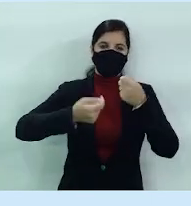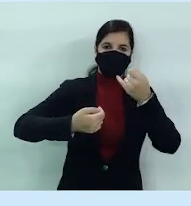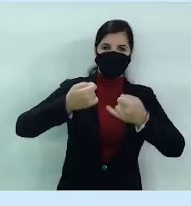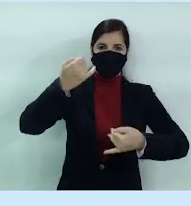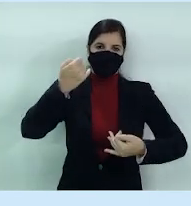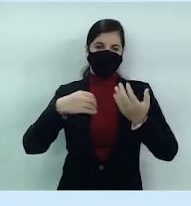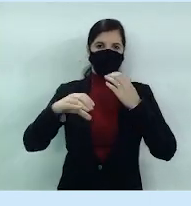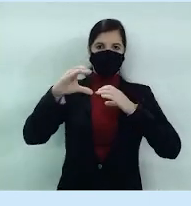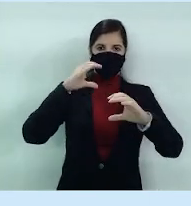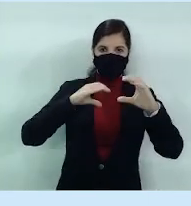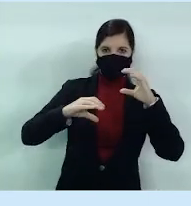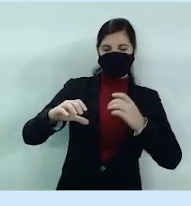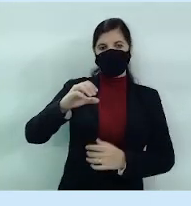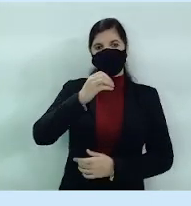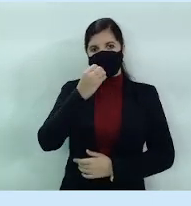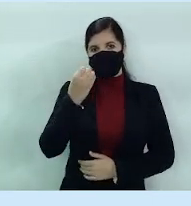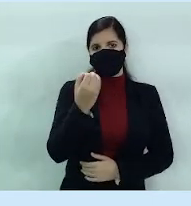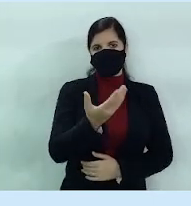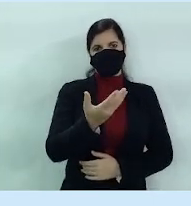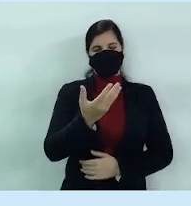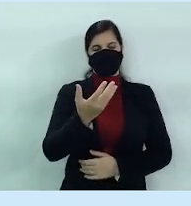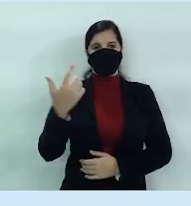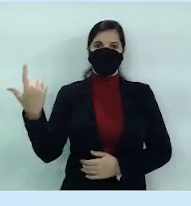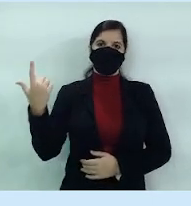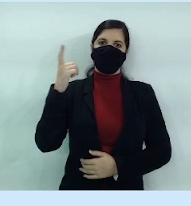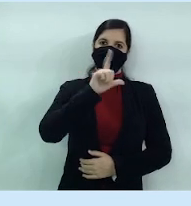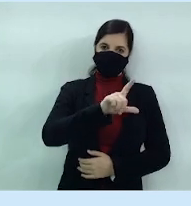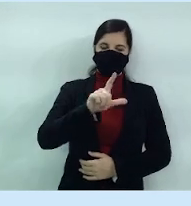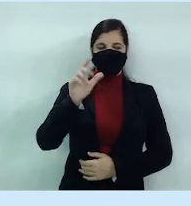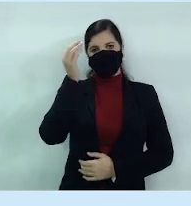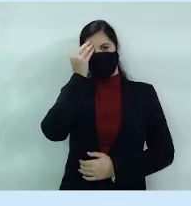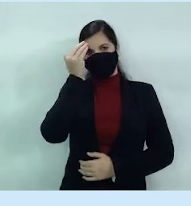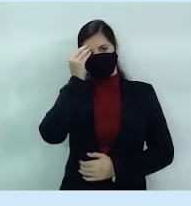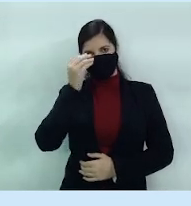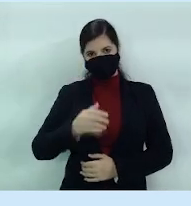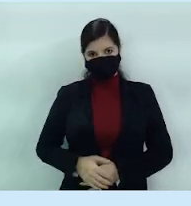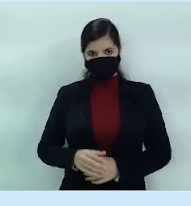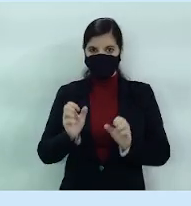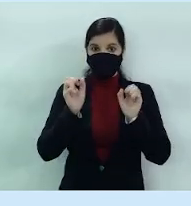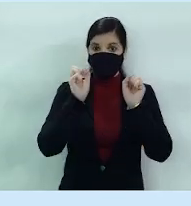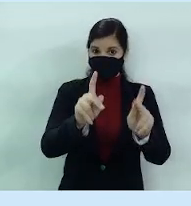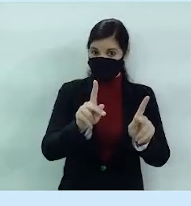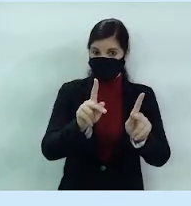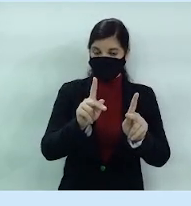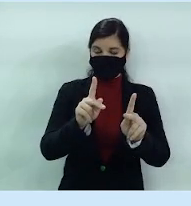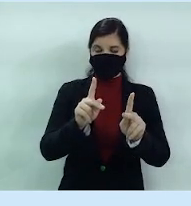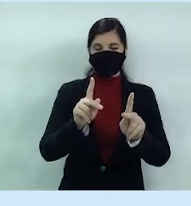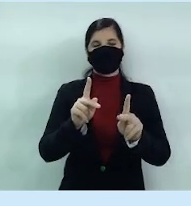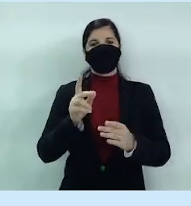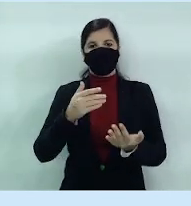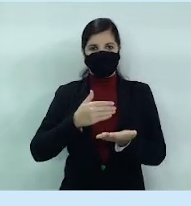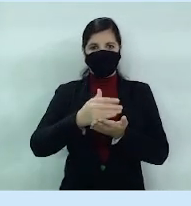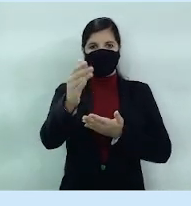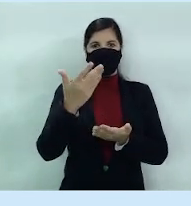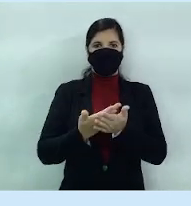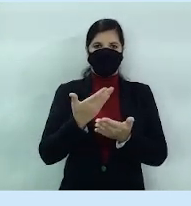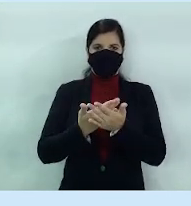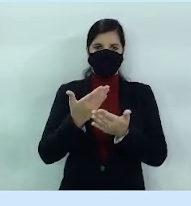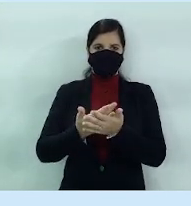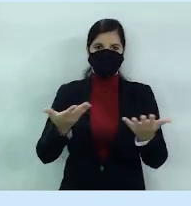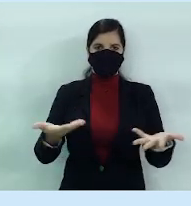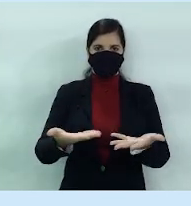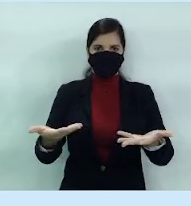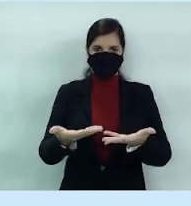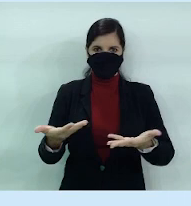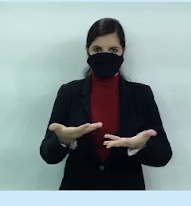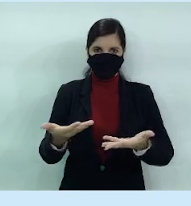nos comunicarmos bem, para que nós possamos ser compreendidos, ok? Então, vamos iniciar a nossa aula de